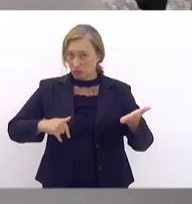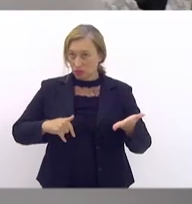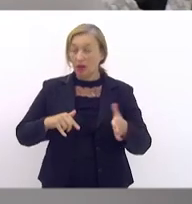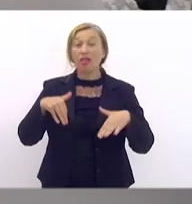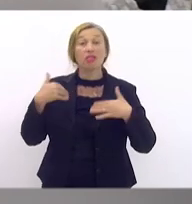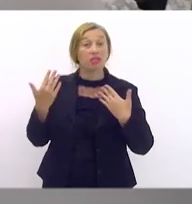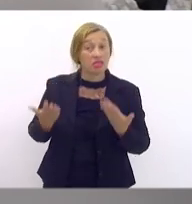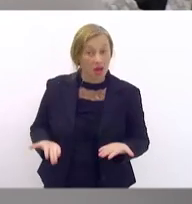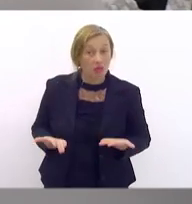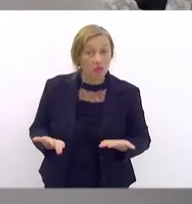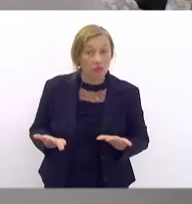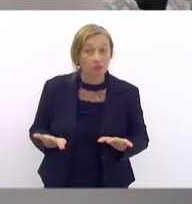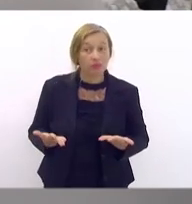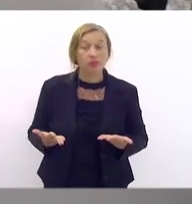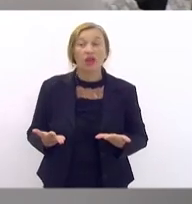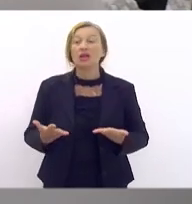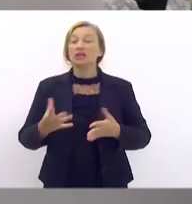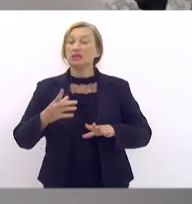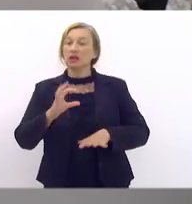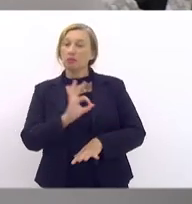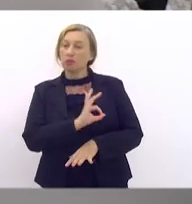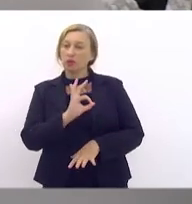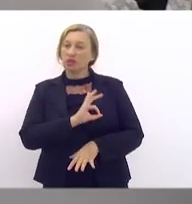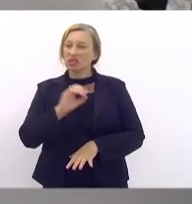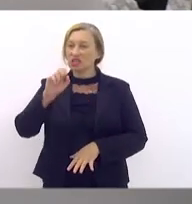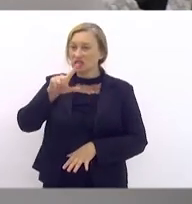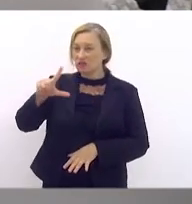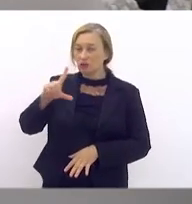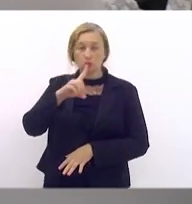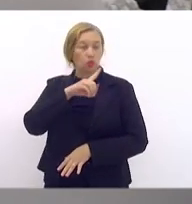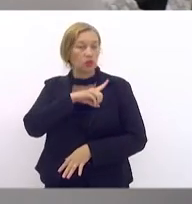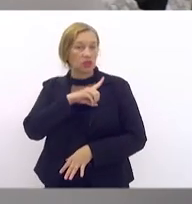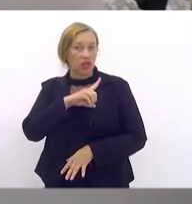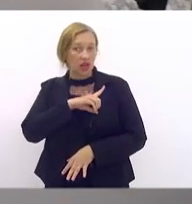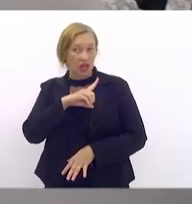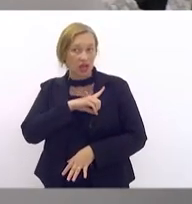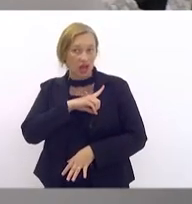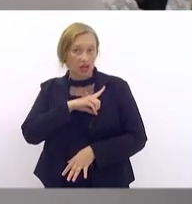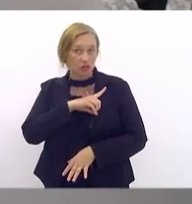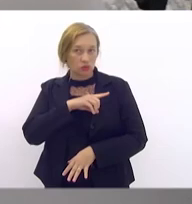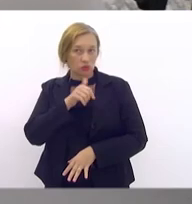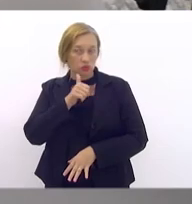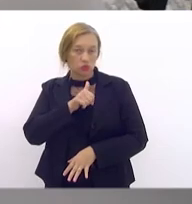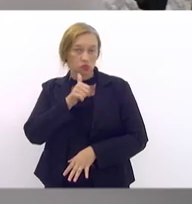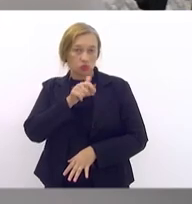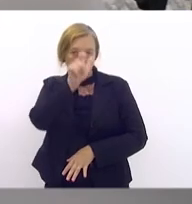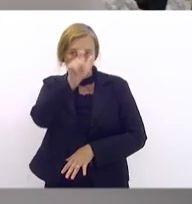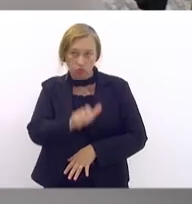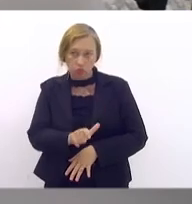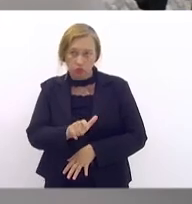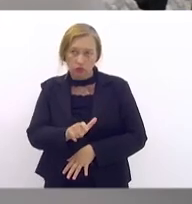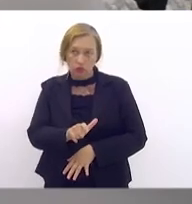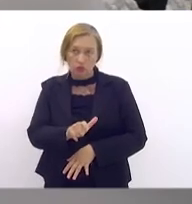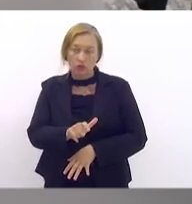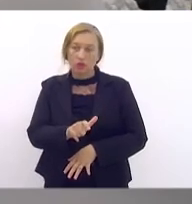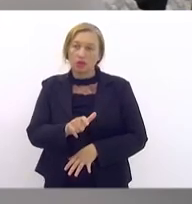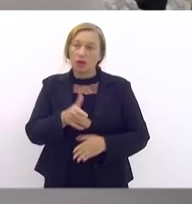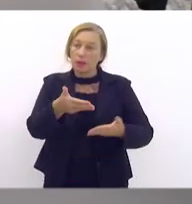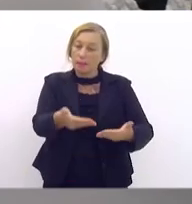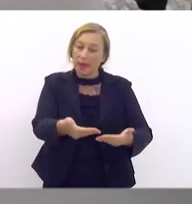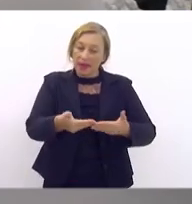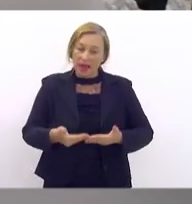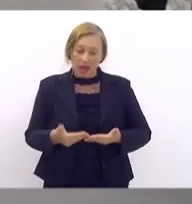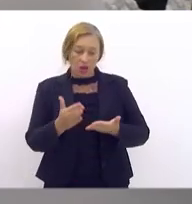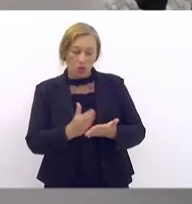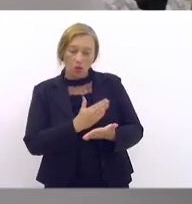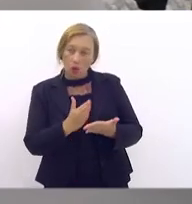Então se na Polícia Civil um delegado de pegar aquele albo de suspeitos